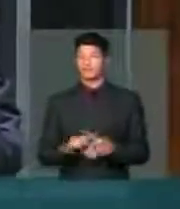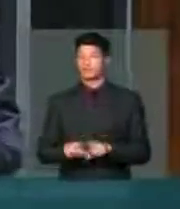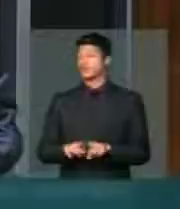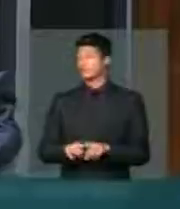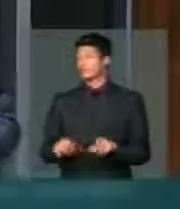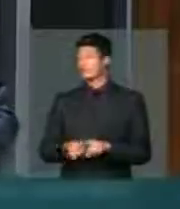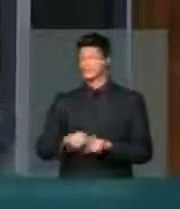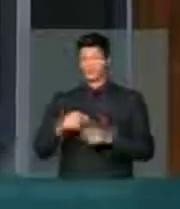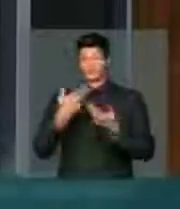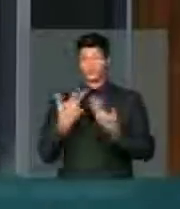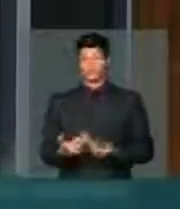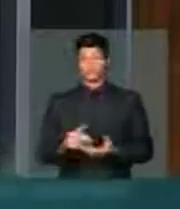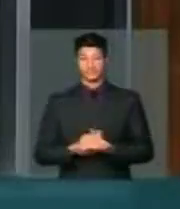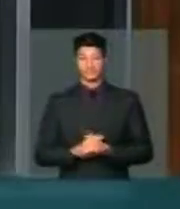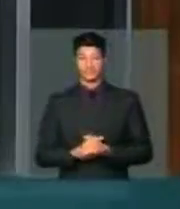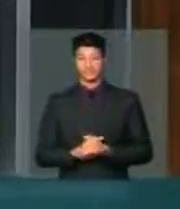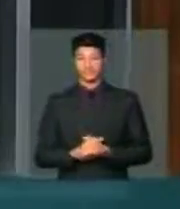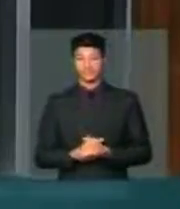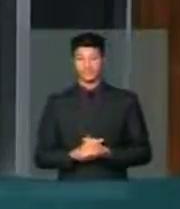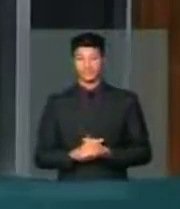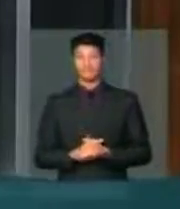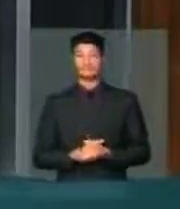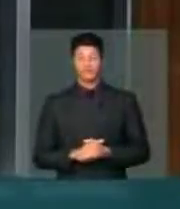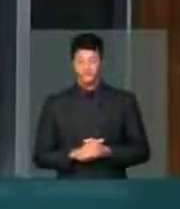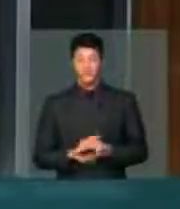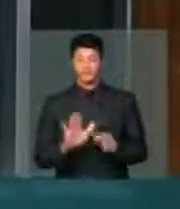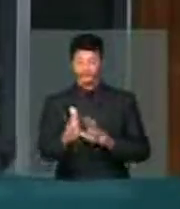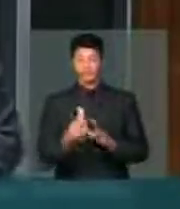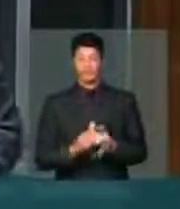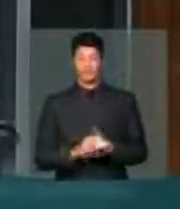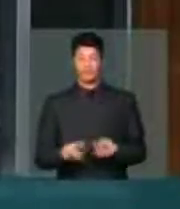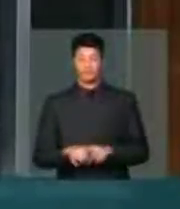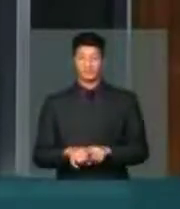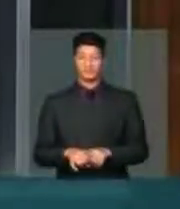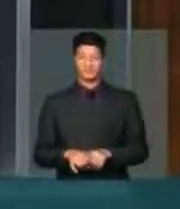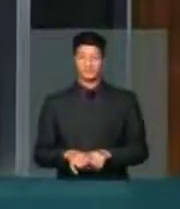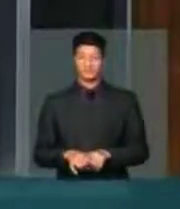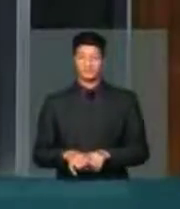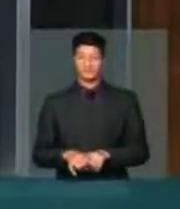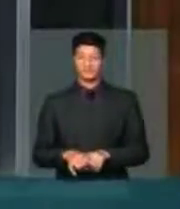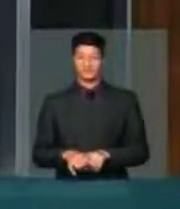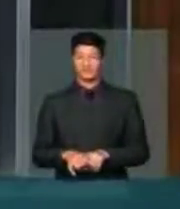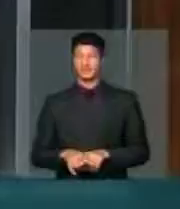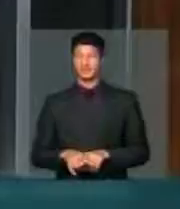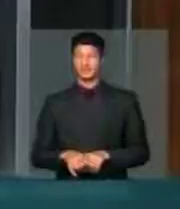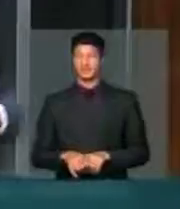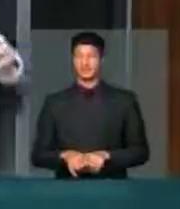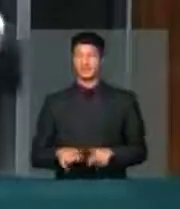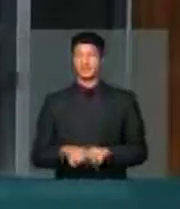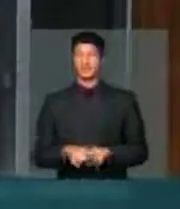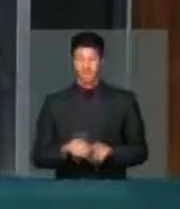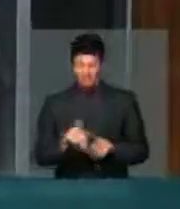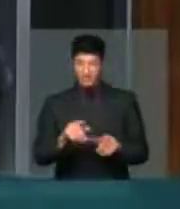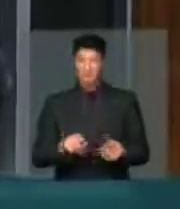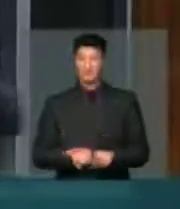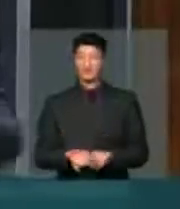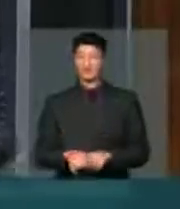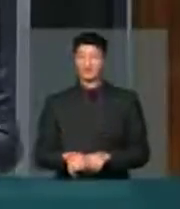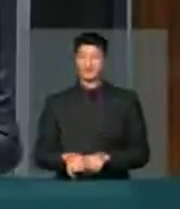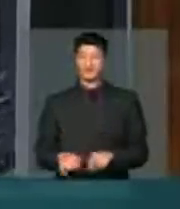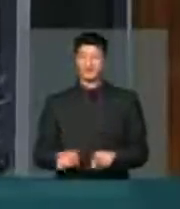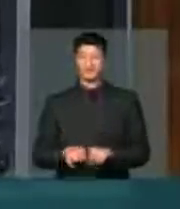corrigidos em suas imperfeições, em todos os elos desse sistema de segurança, há problema a